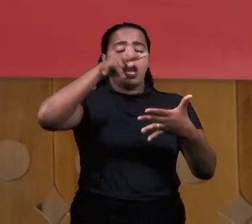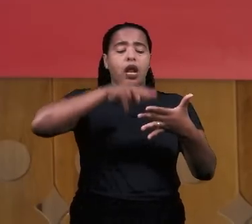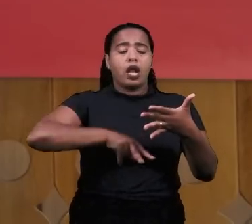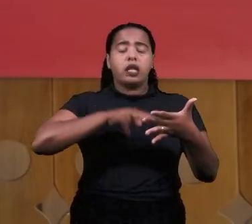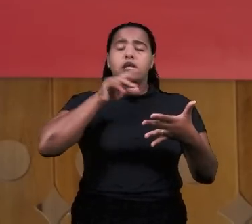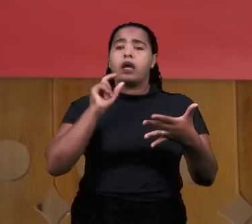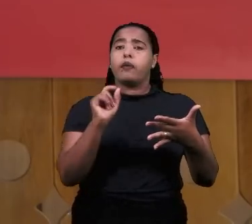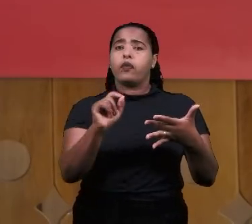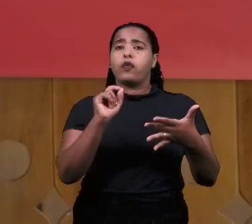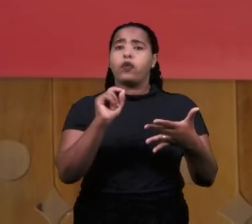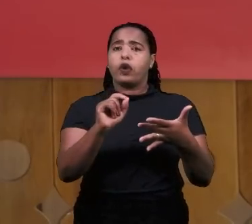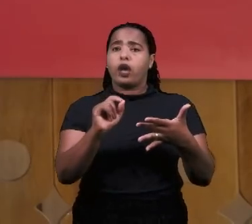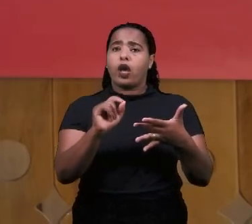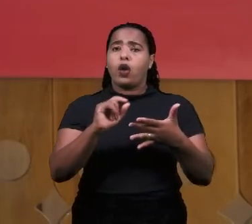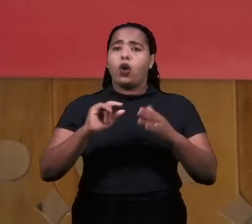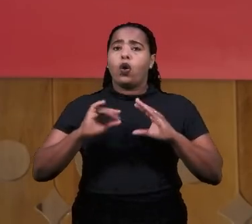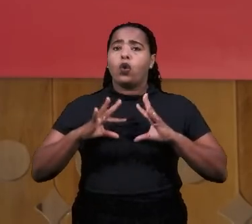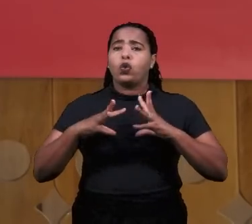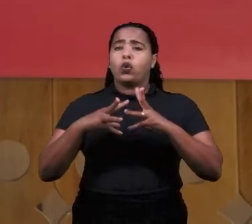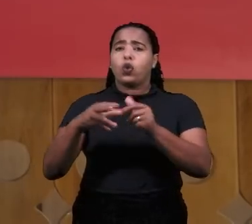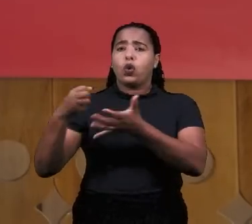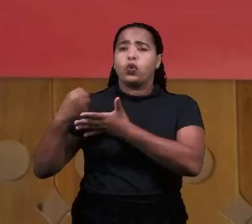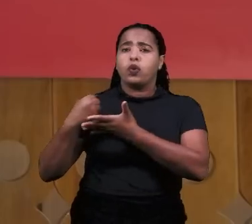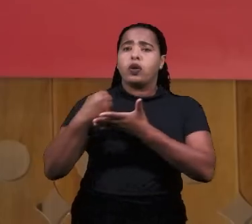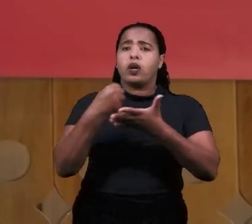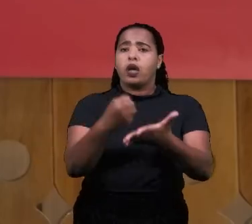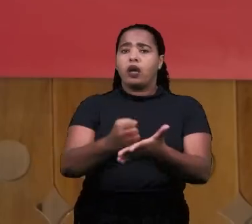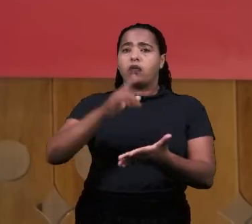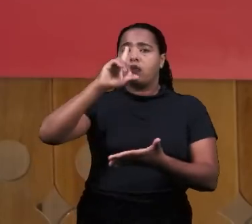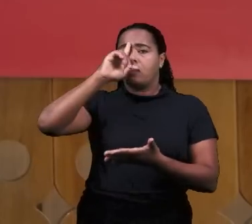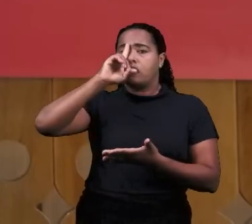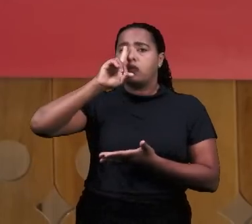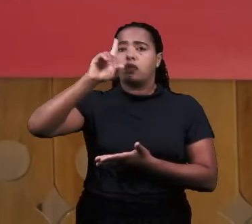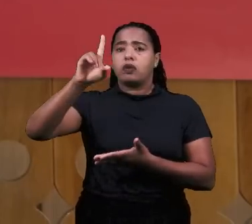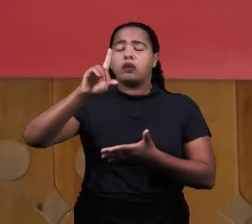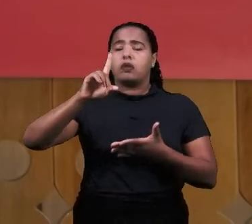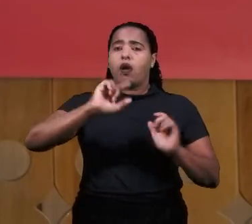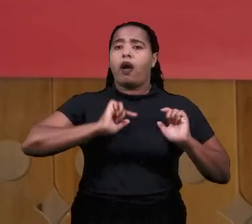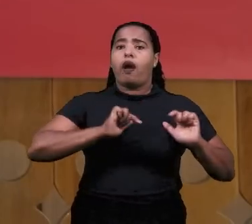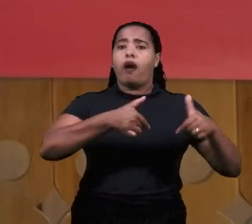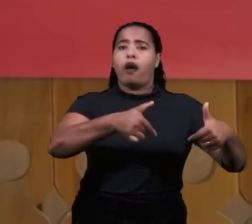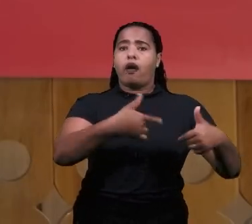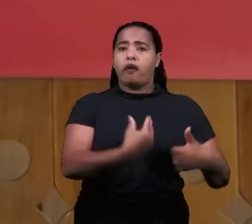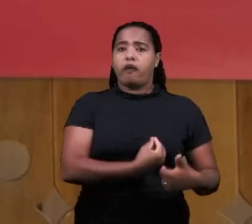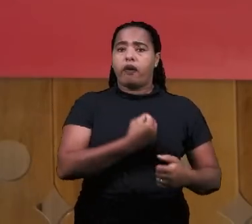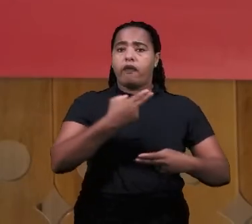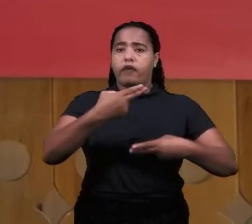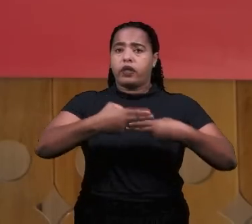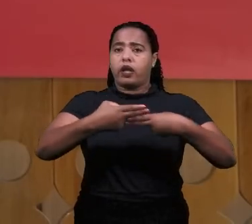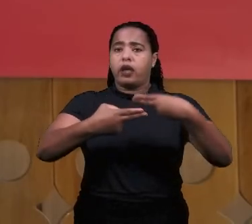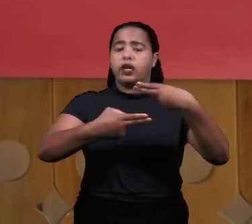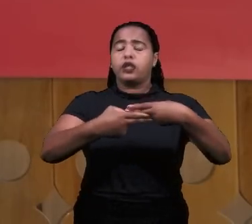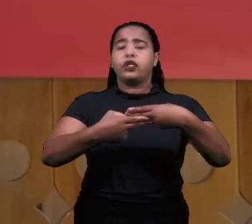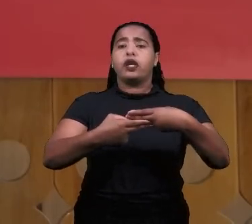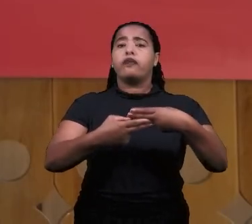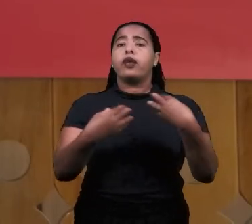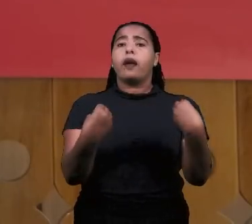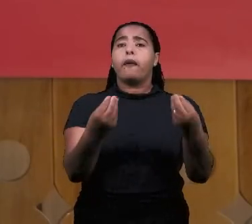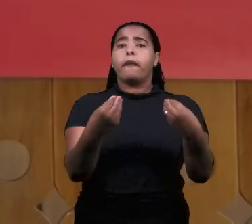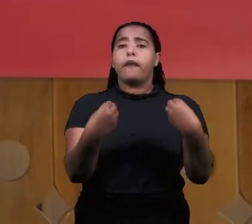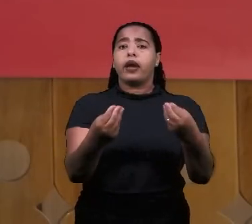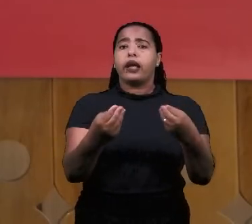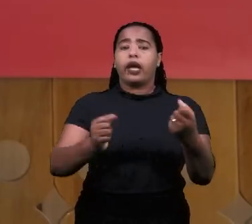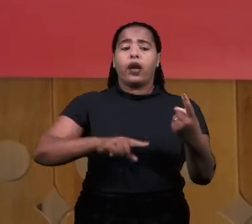toda a solução que Deus proveu para Neemias, para que a sua oração e o seu